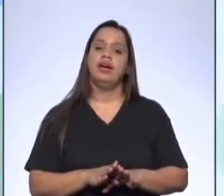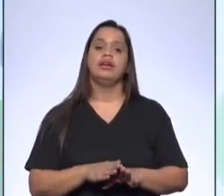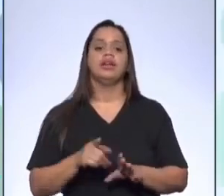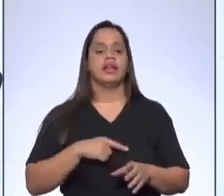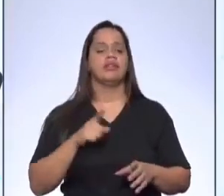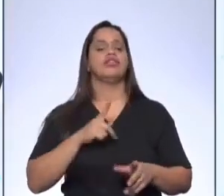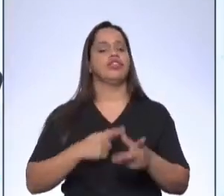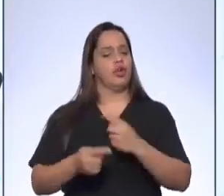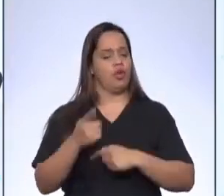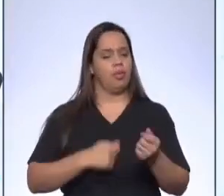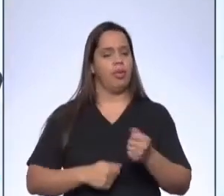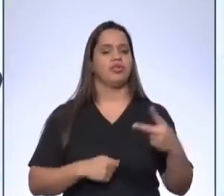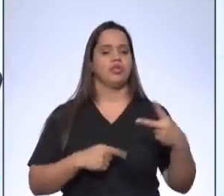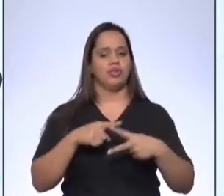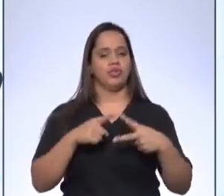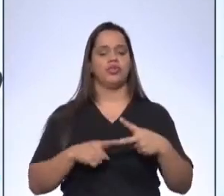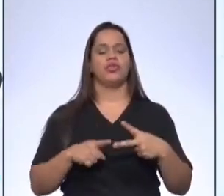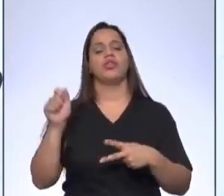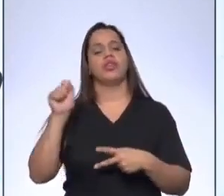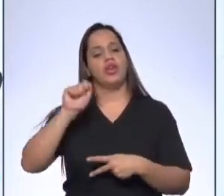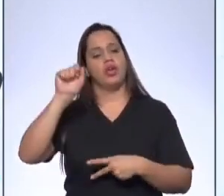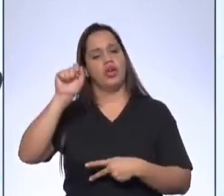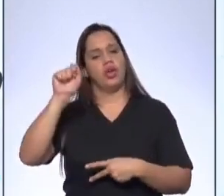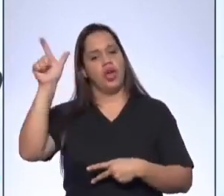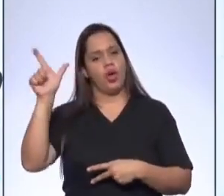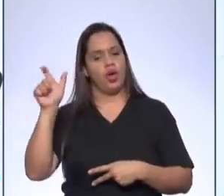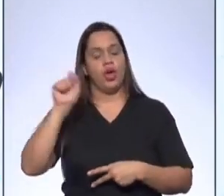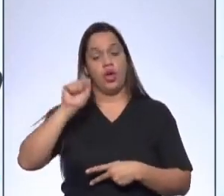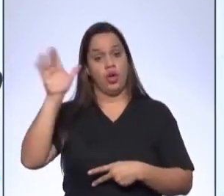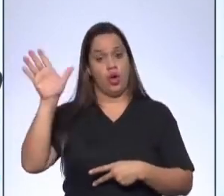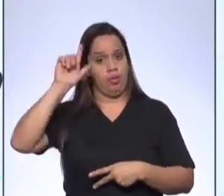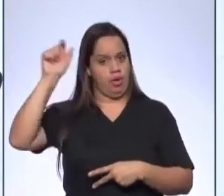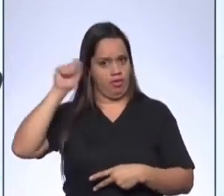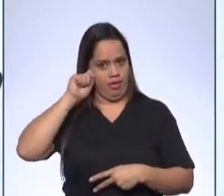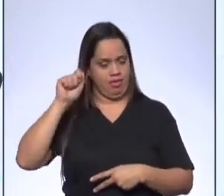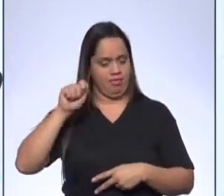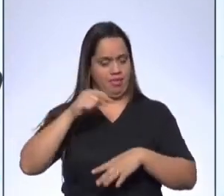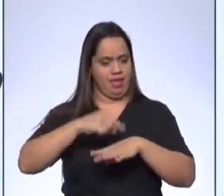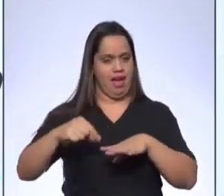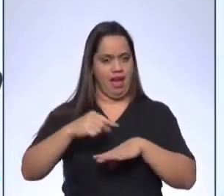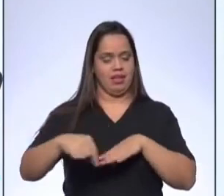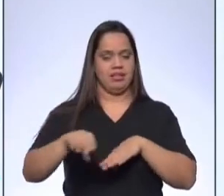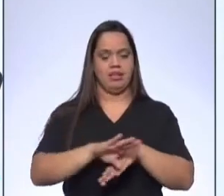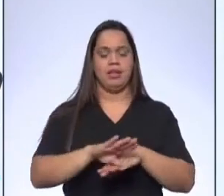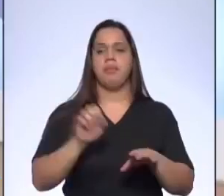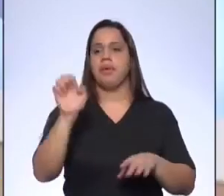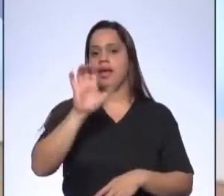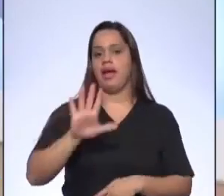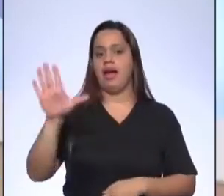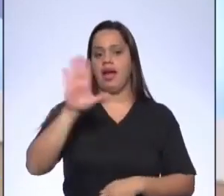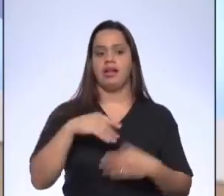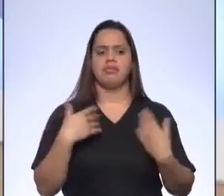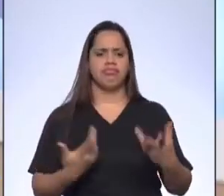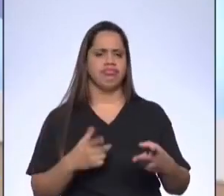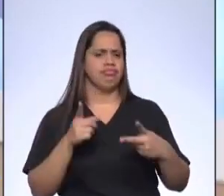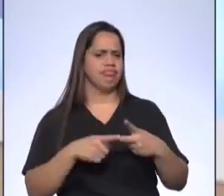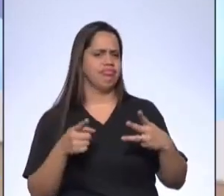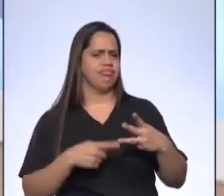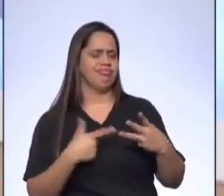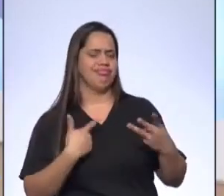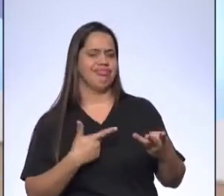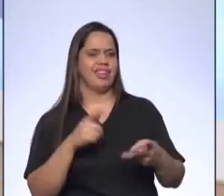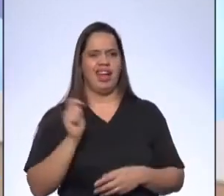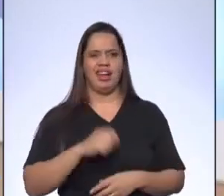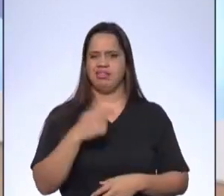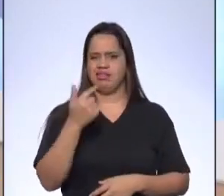Ásia. Ok. A respeito da segunda questão, eles ainda não responderam. Talvez não deu muito tempo para poder vocês